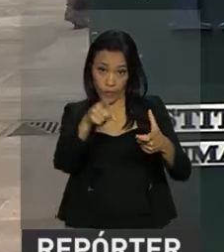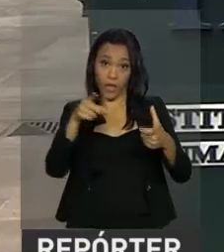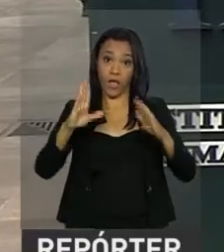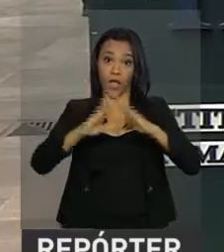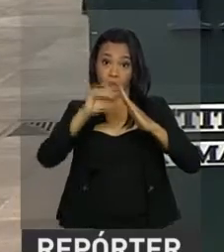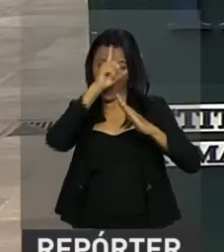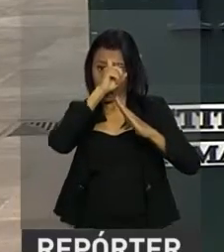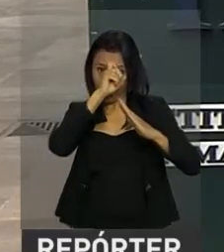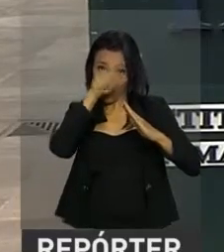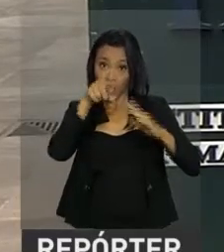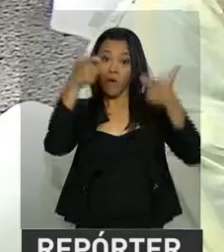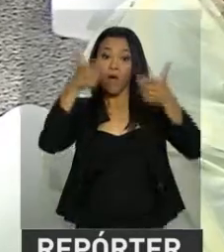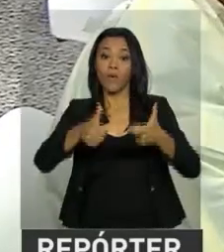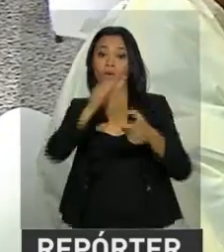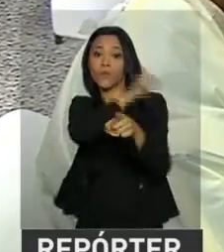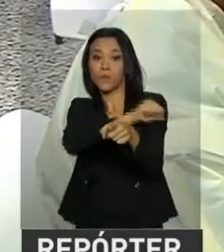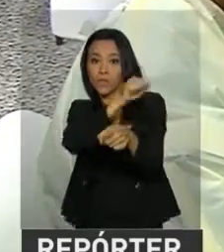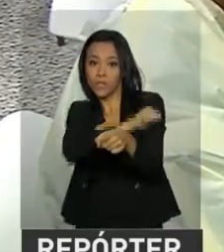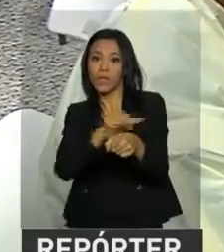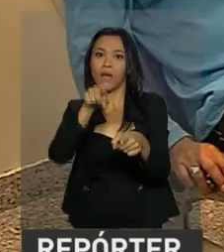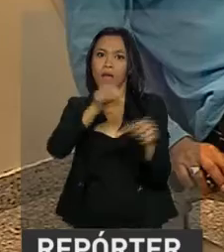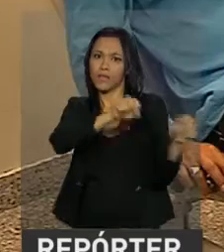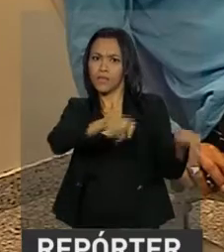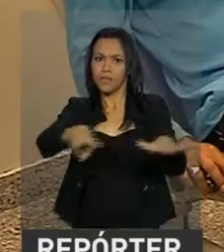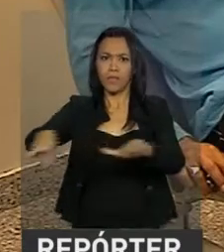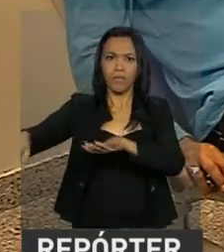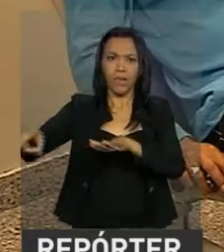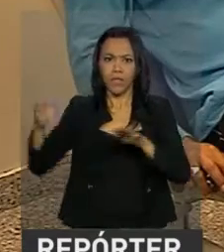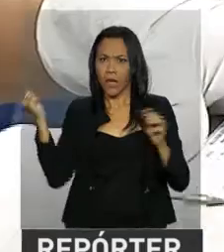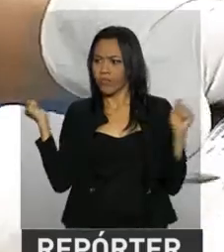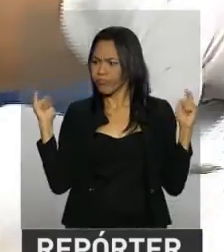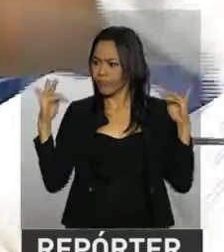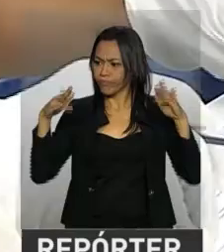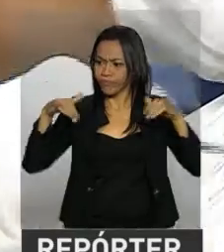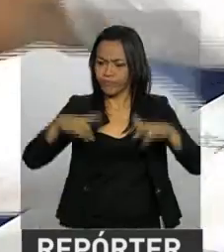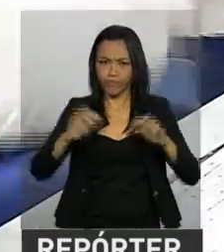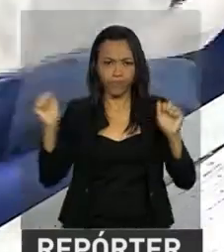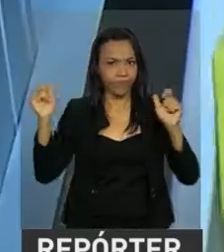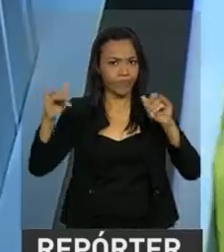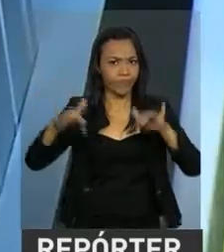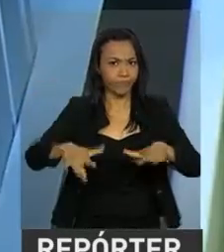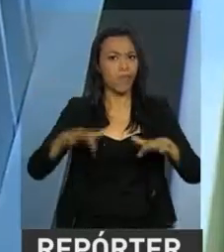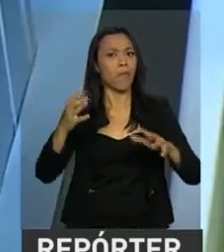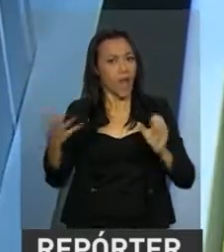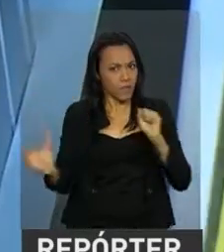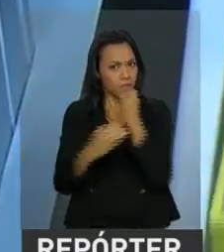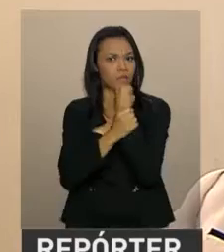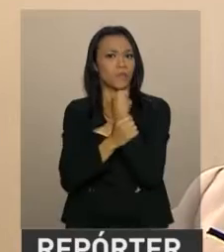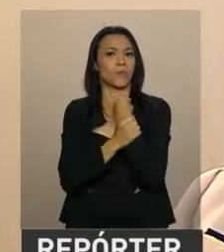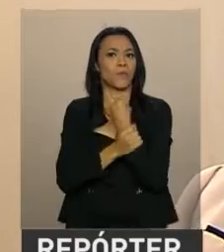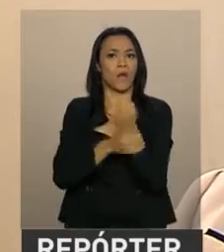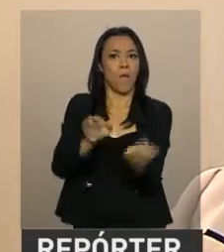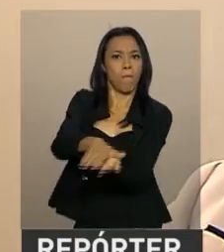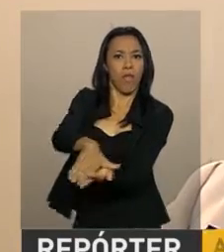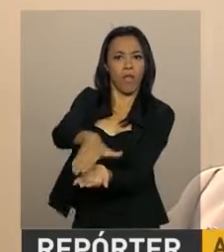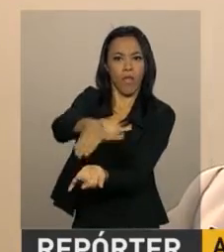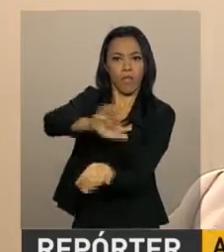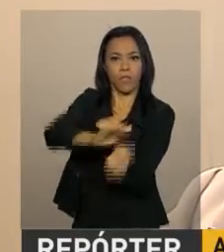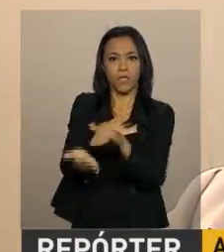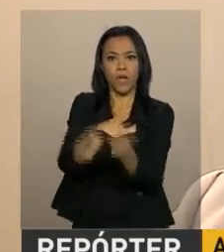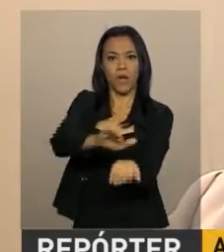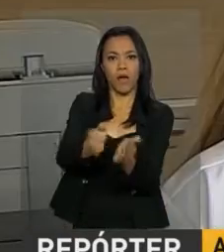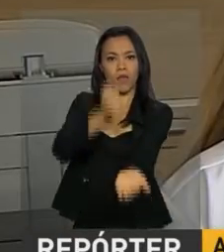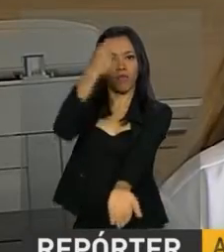e Ortopedia, no Rio de Janeiro, a semana também está movimentada para garantir estoque para o final de ano. Estou aí para doar sempre